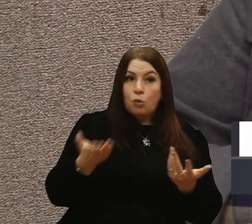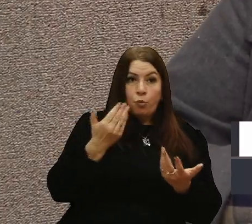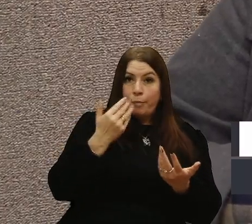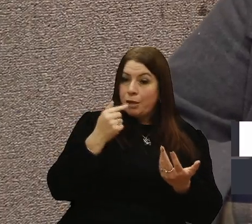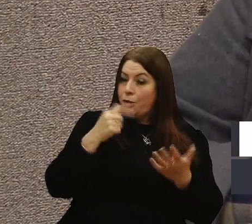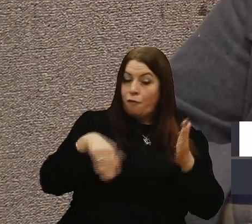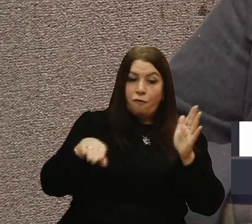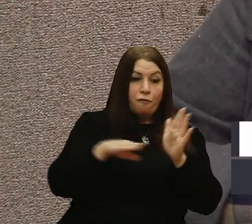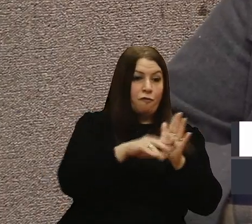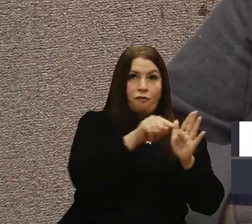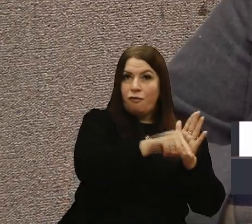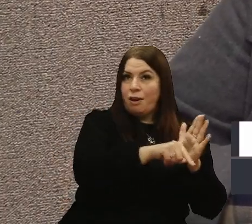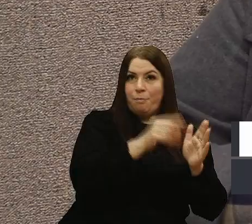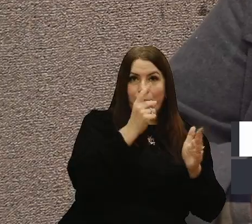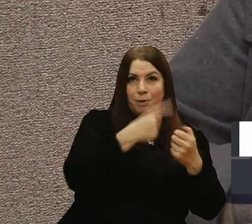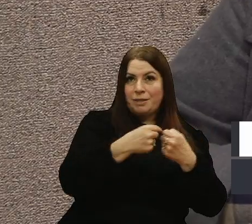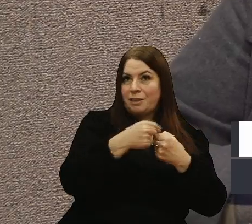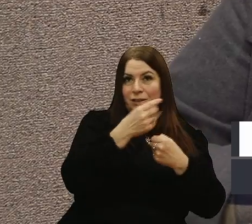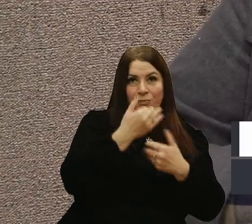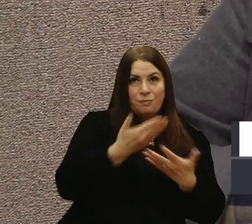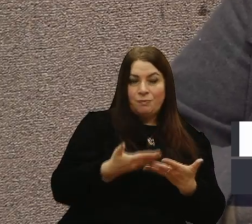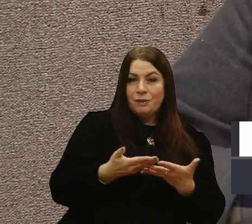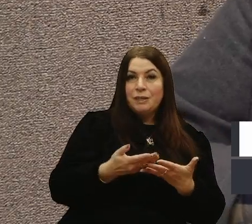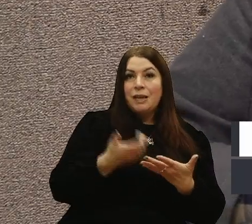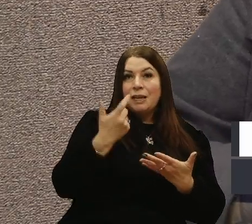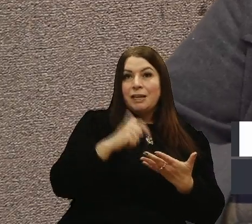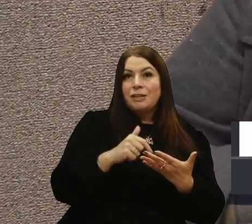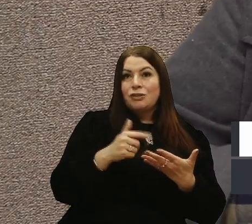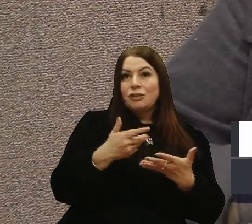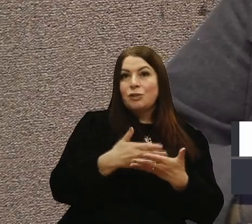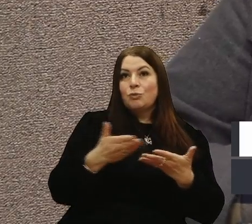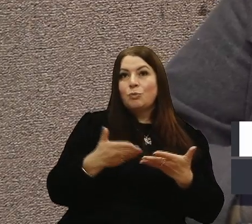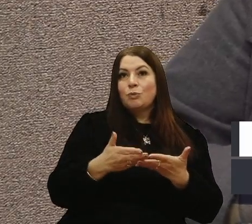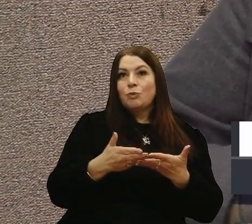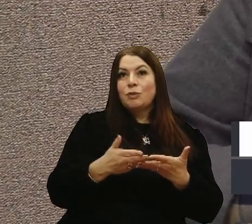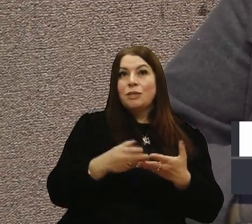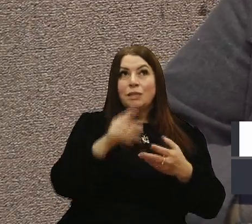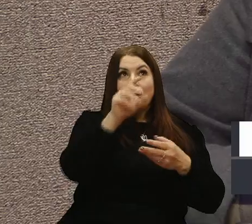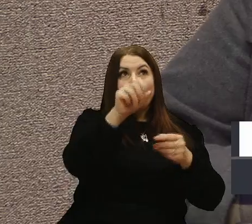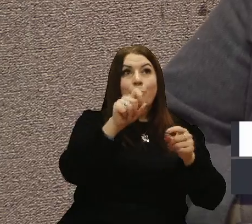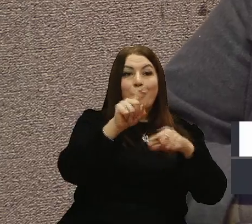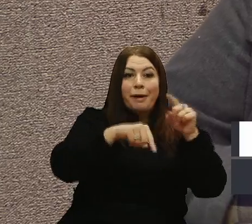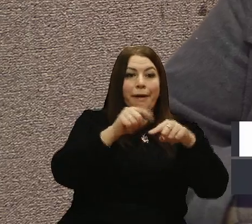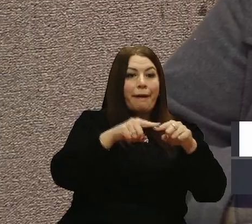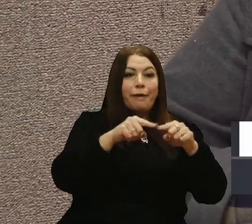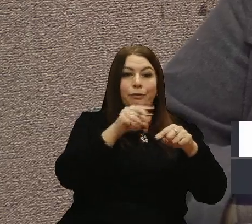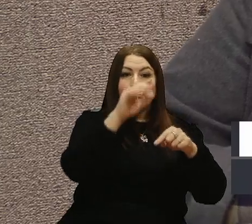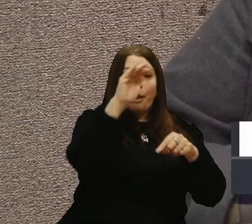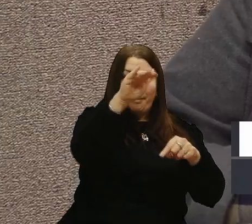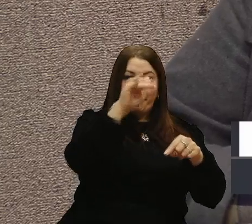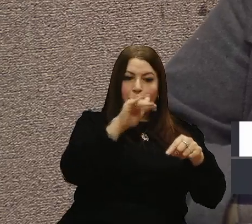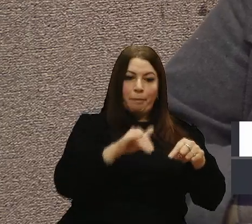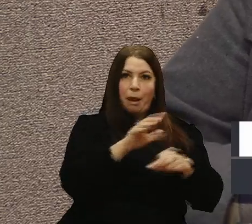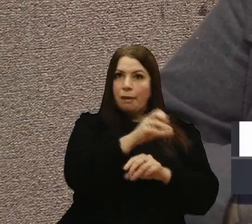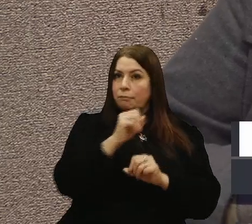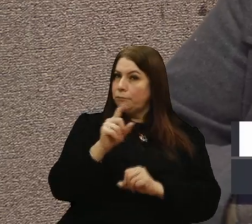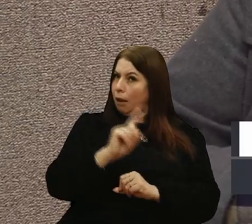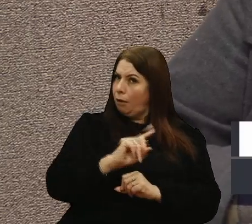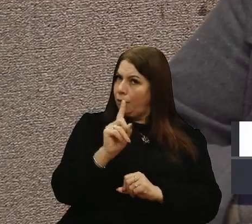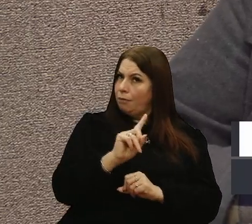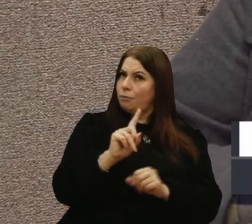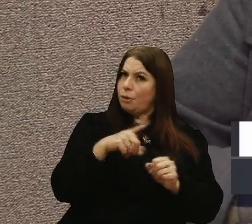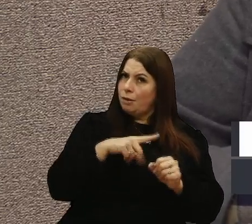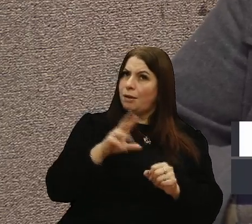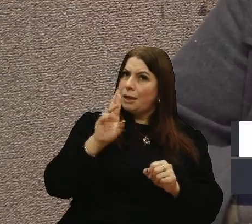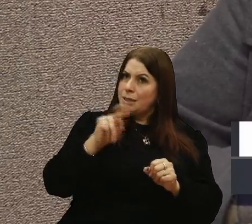chega aqui. As pessoas, tem gente que acha que a comida nasce na gôndola do mercado, né? Na prateleira do mercado. Não é assim. É em